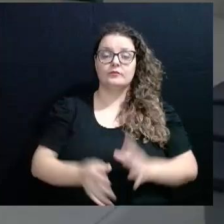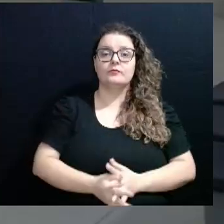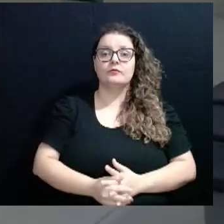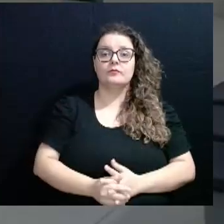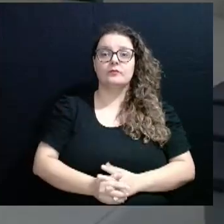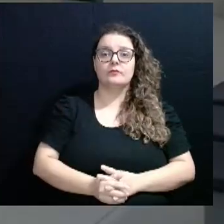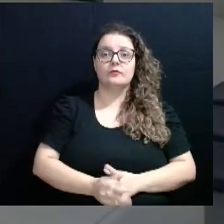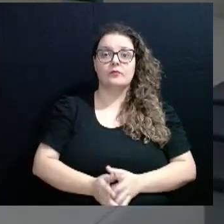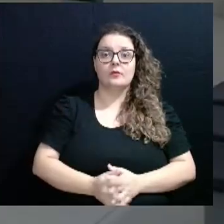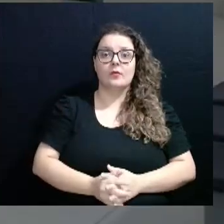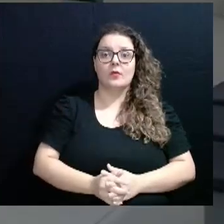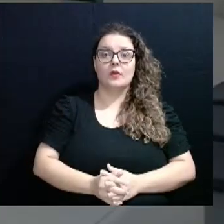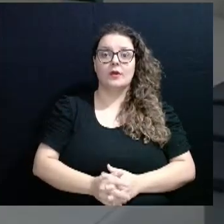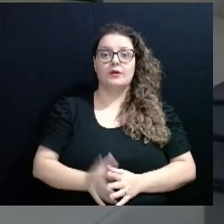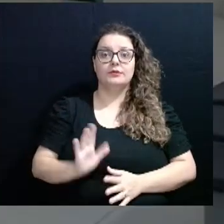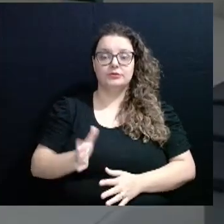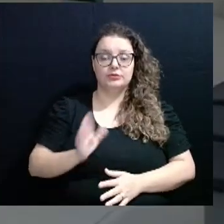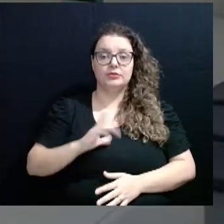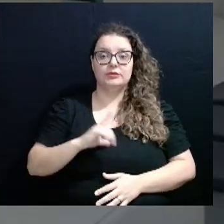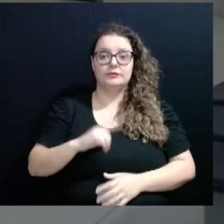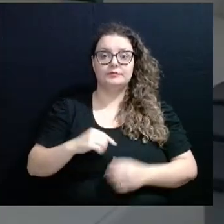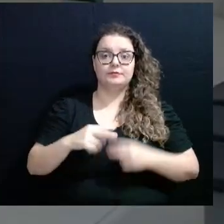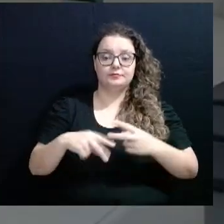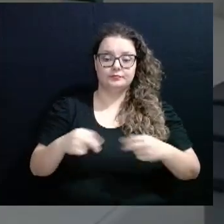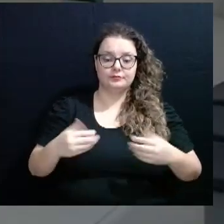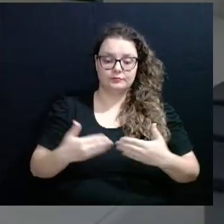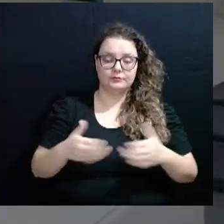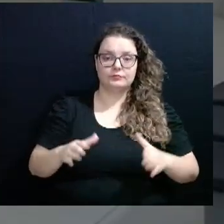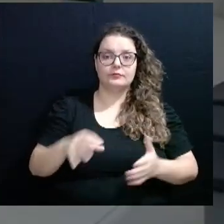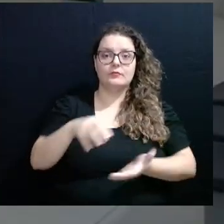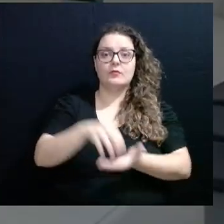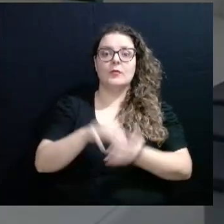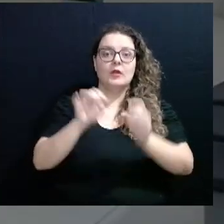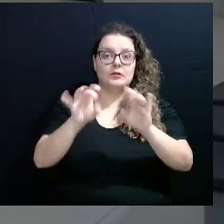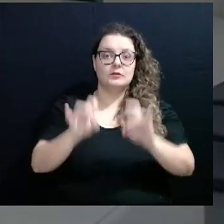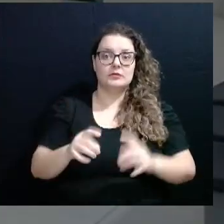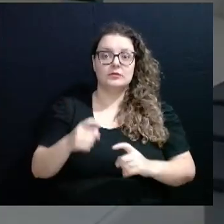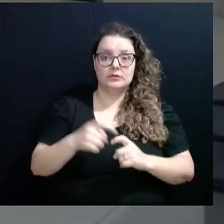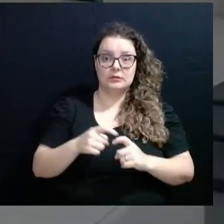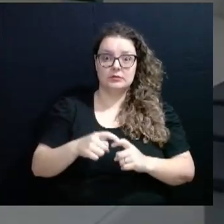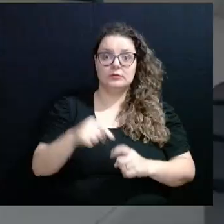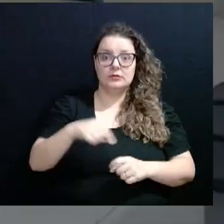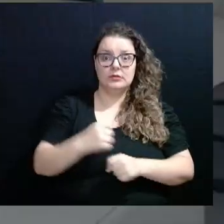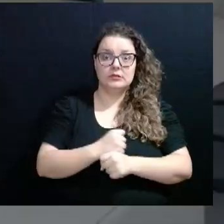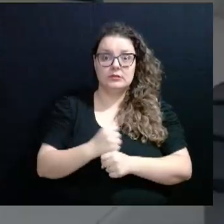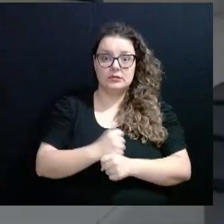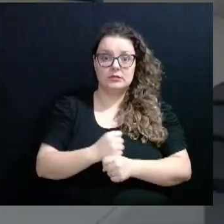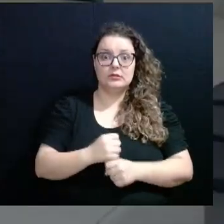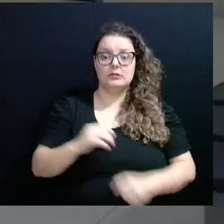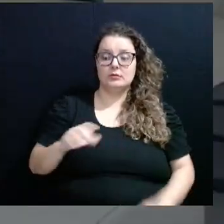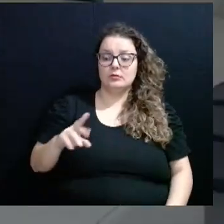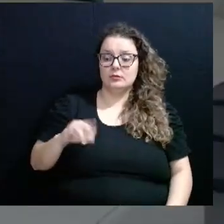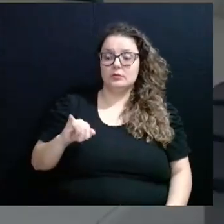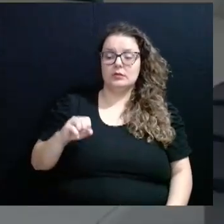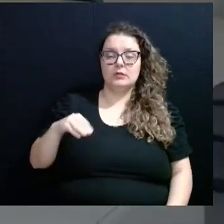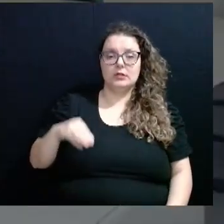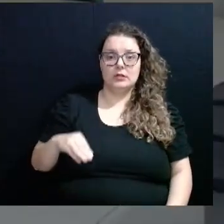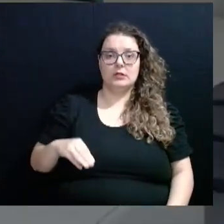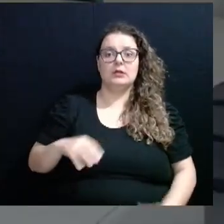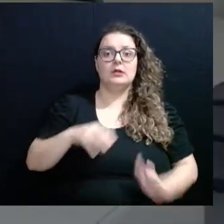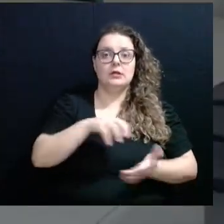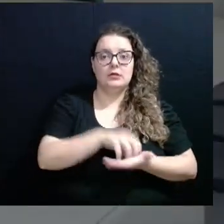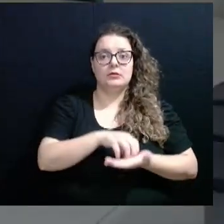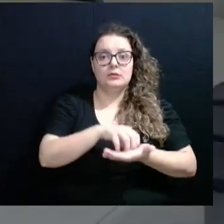teve a inauguração do CEM, que é o Centro de Especialidades Médicas, esse ano, o CRAIM, que é o Centro de Referência de